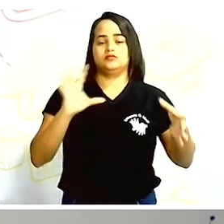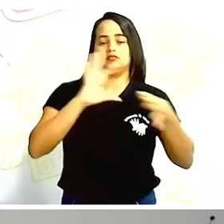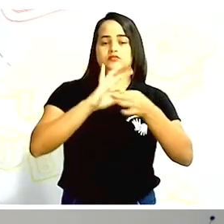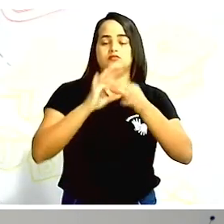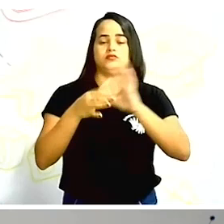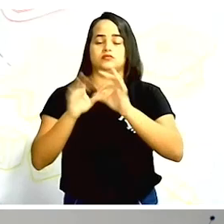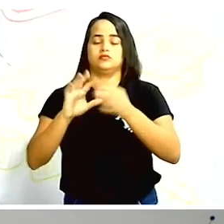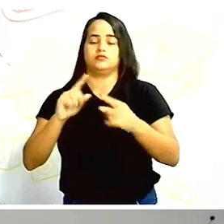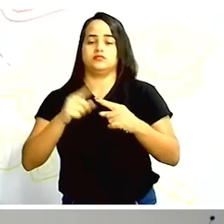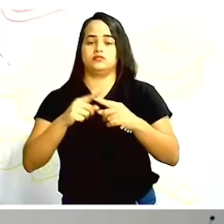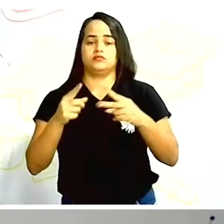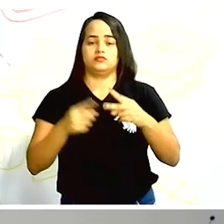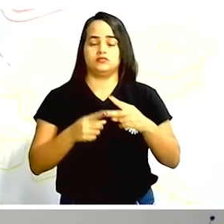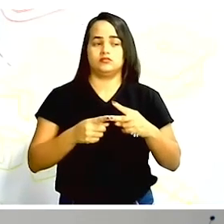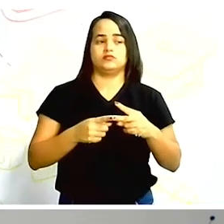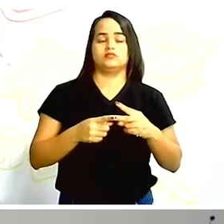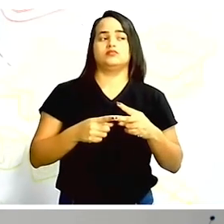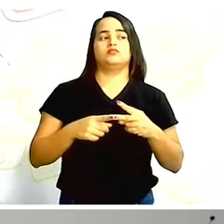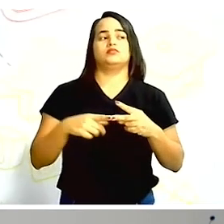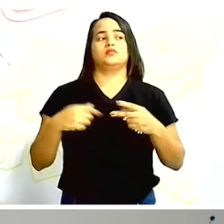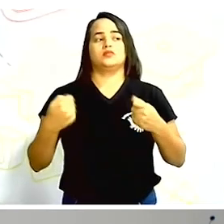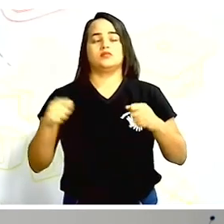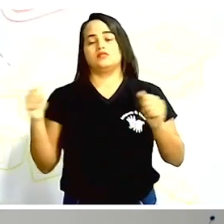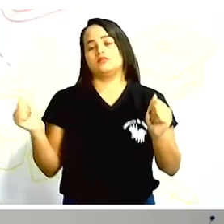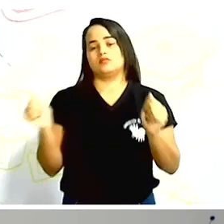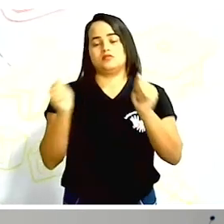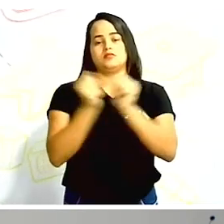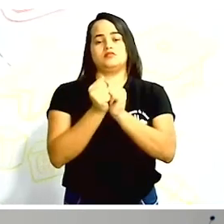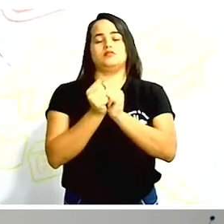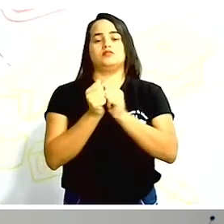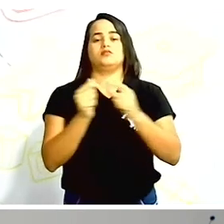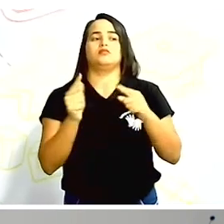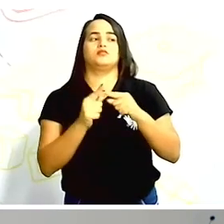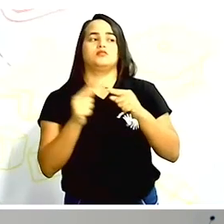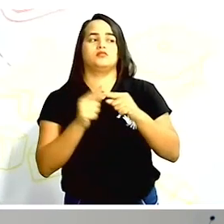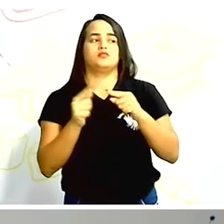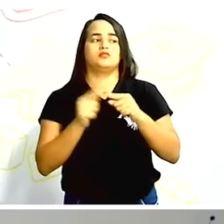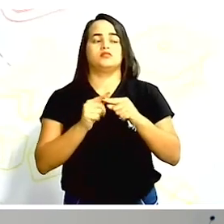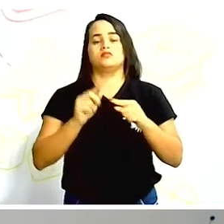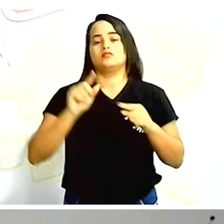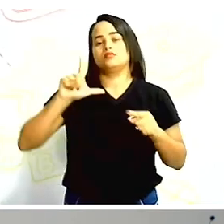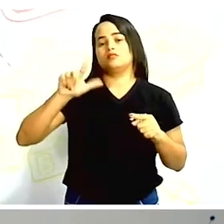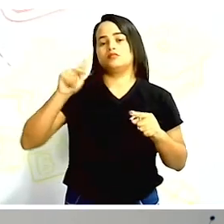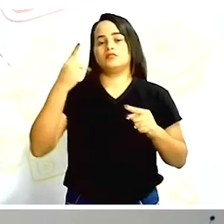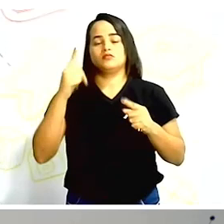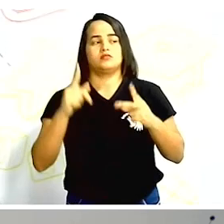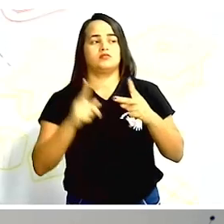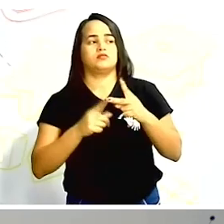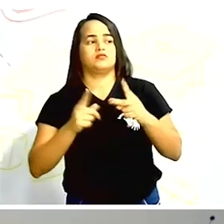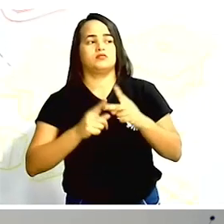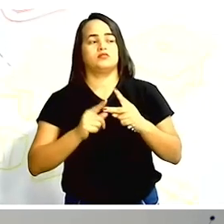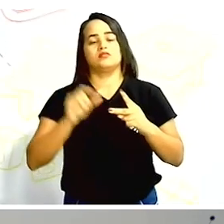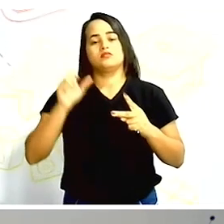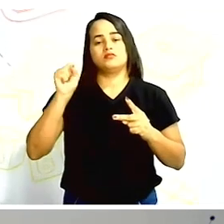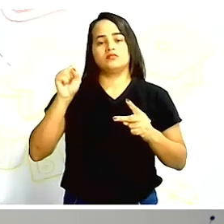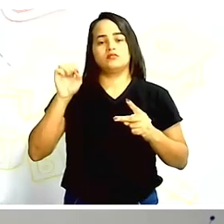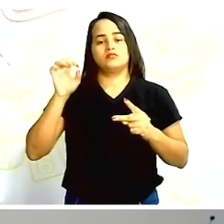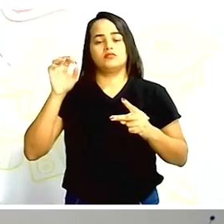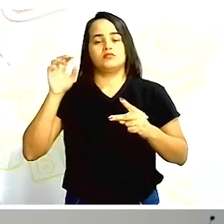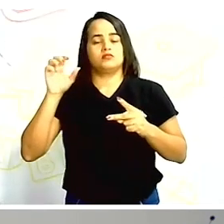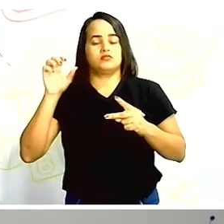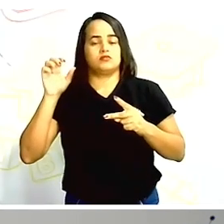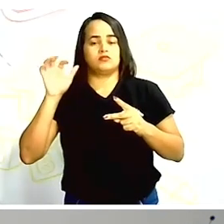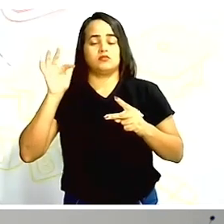são necessários para se juntarem para formar essa testosterona, que é o LH e o FSH. Eles vão